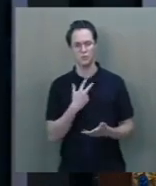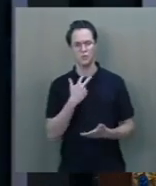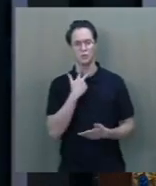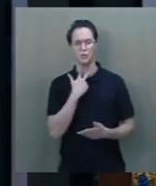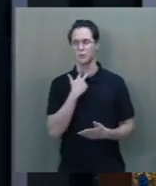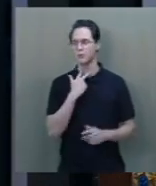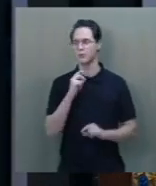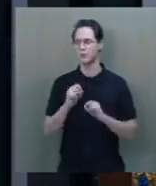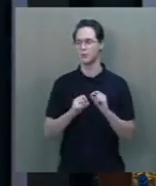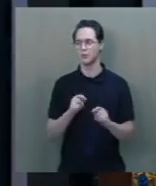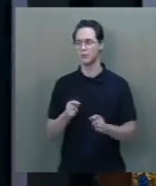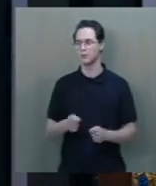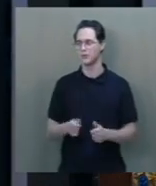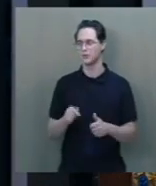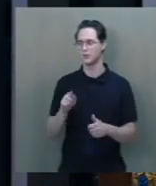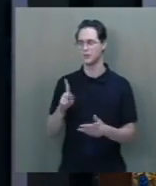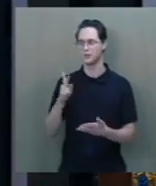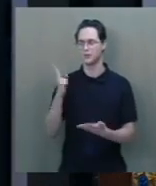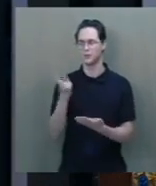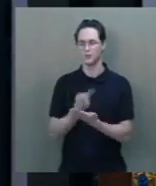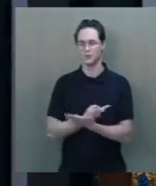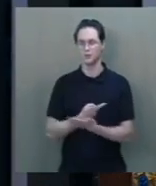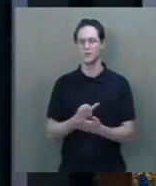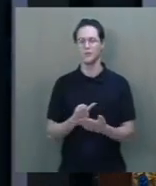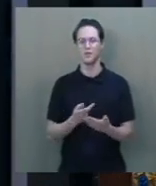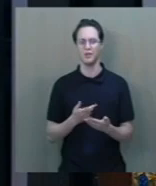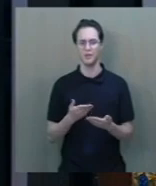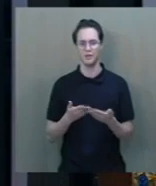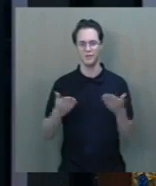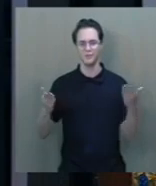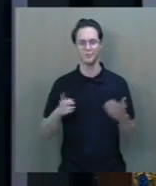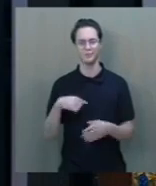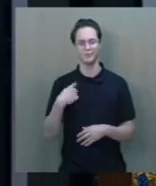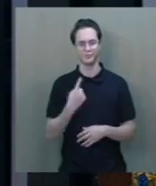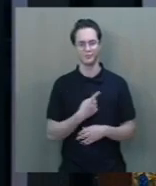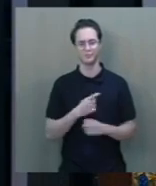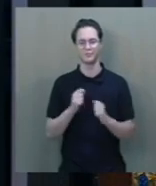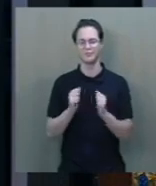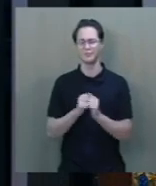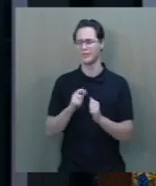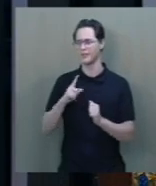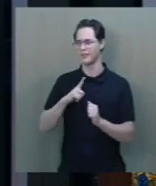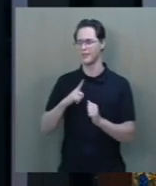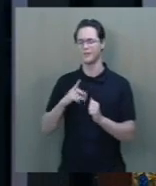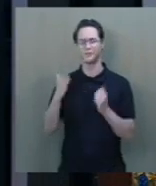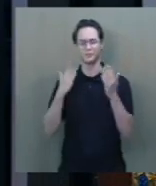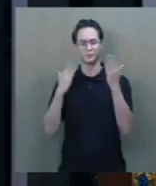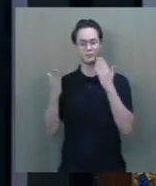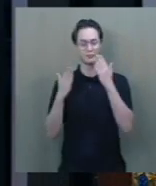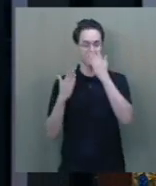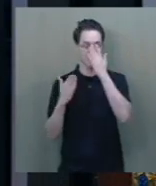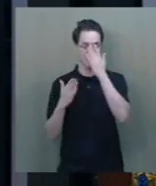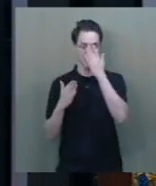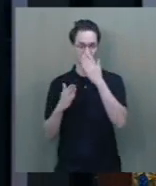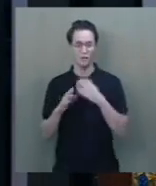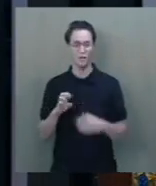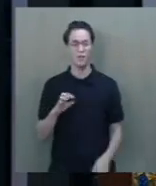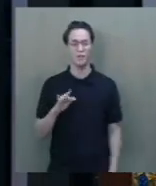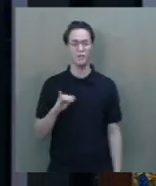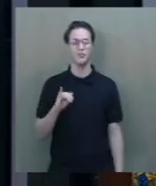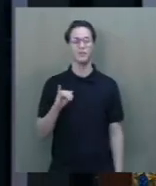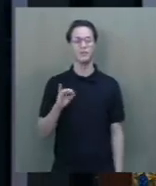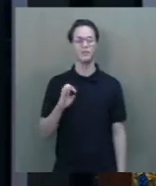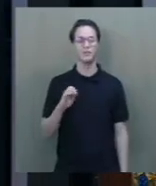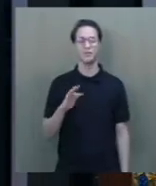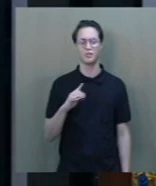admitindo que isso aconteça, sem parâmetros, com um monte de dinheiro, mas que os parâmetros de eficiência ainda não puderam ser instalados